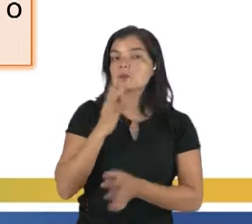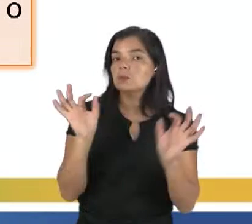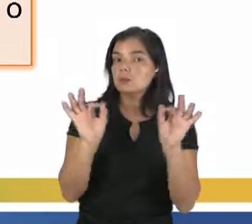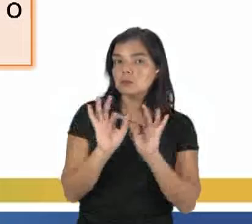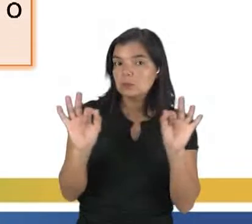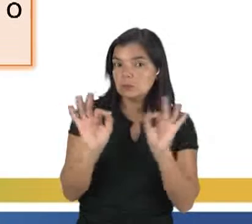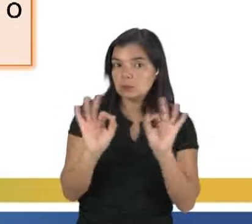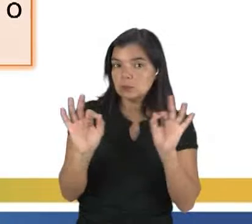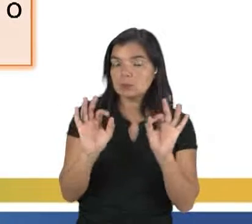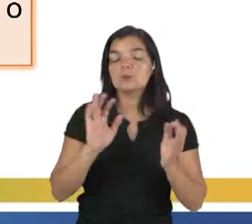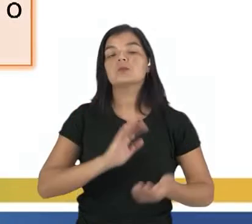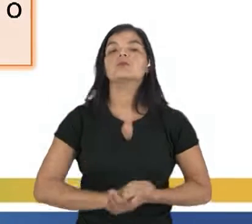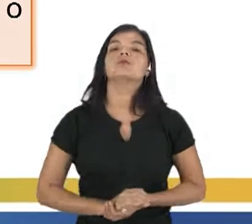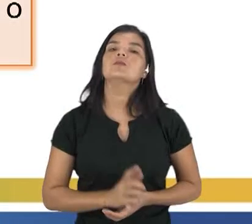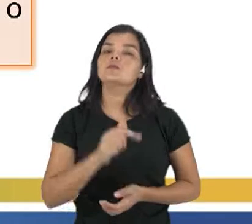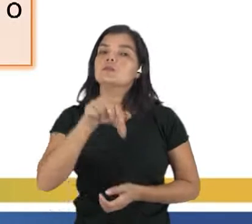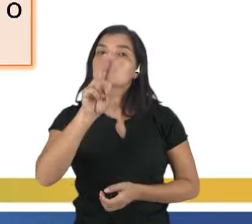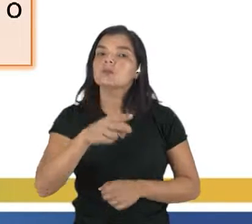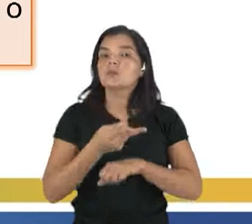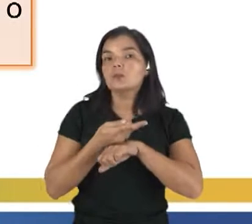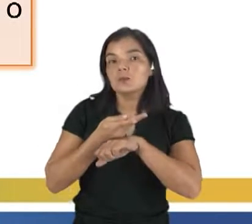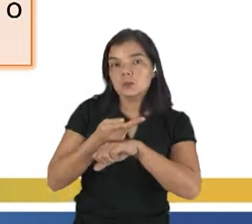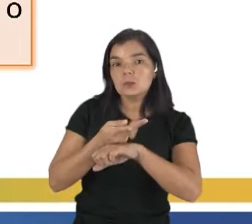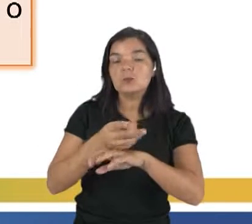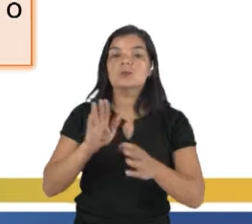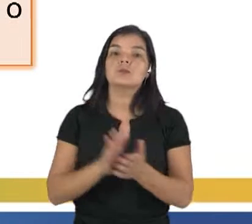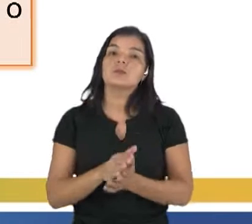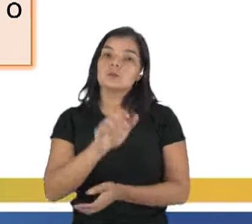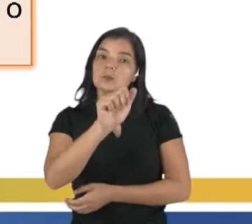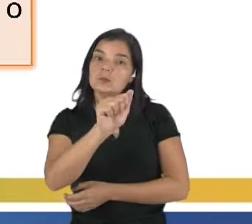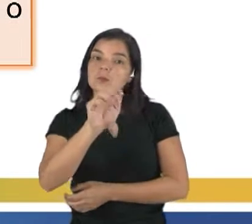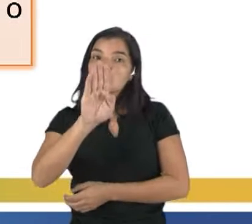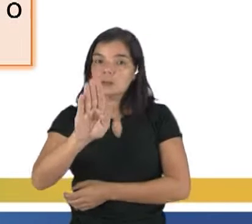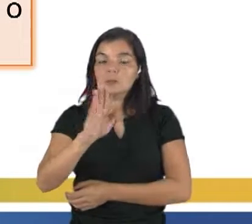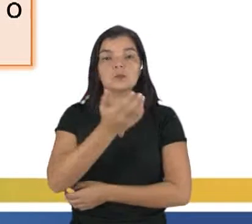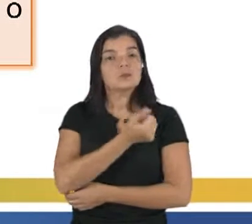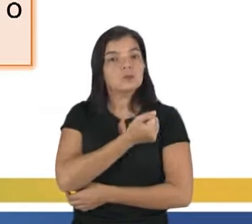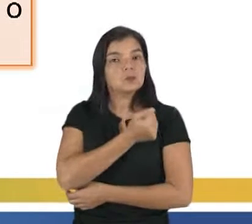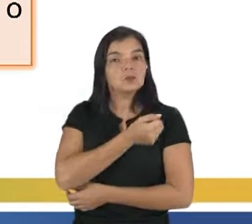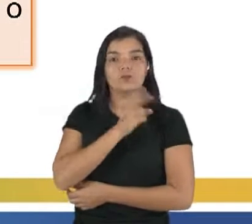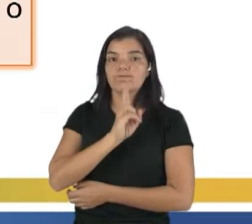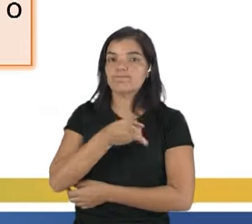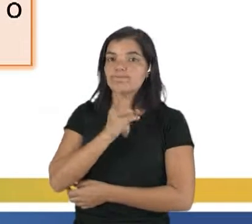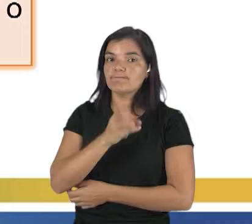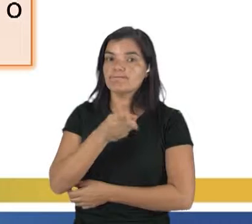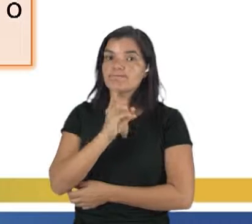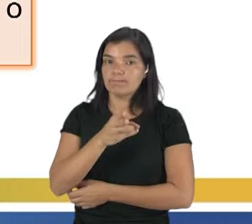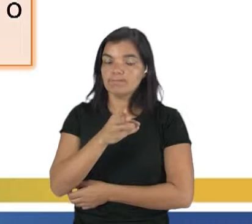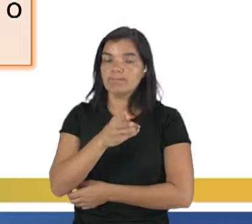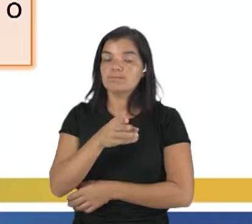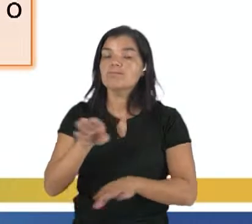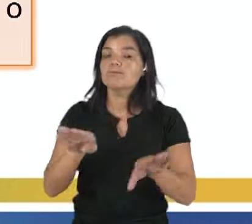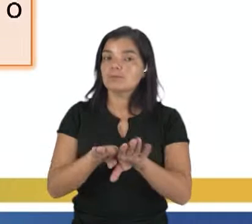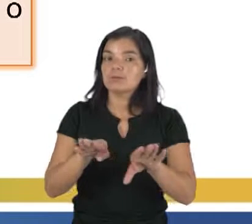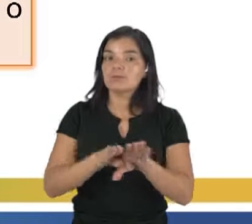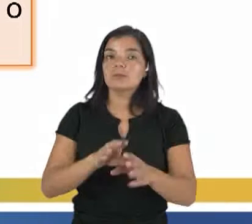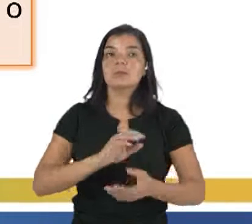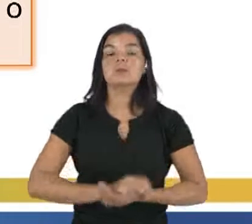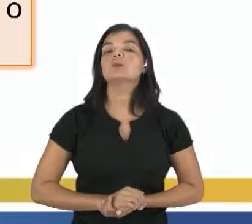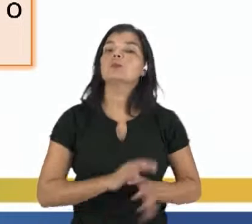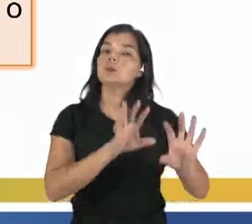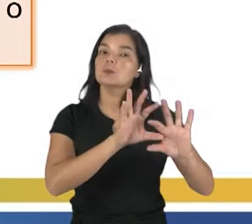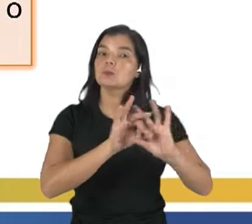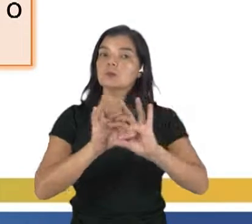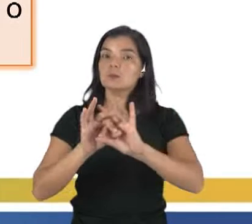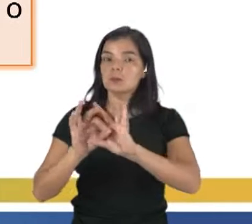X da Questão quem eu vou procurar e a e b vão ser números fixos coeficientes Racionais aqui no nosso